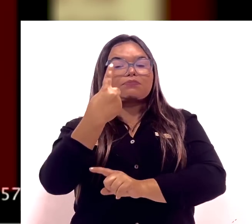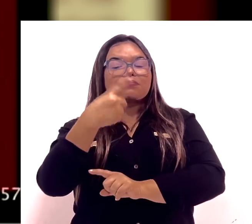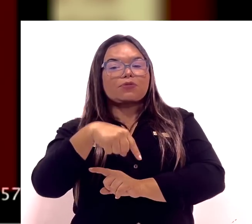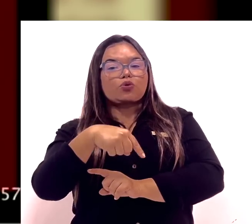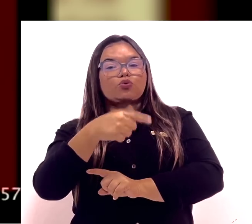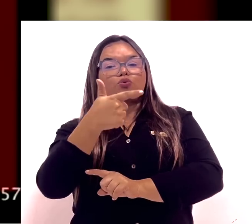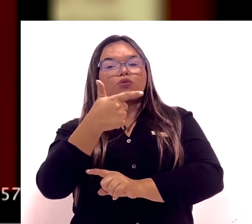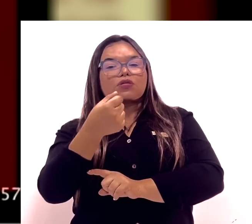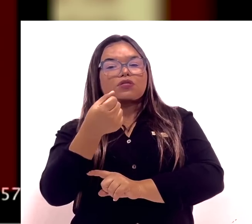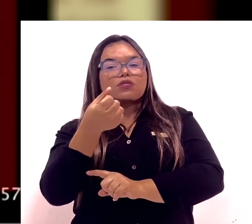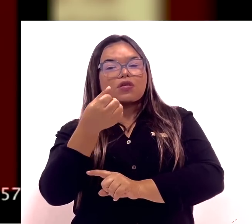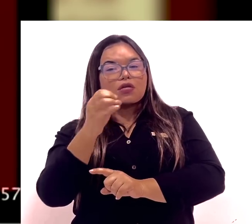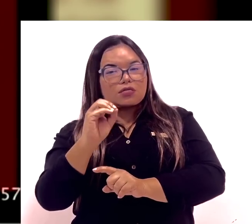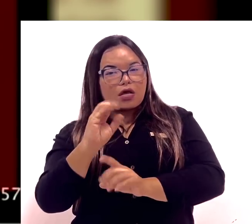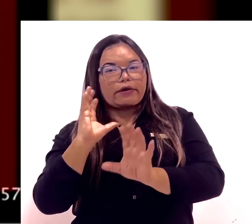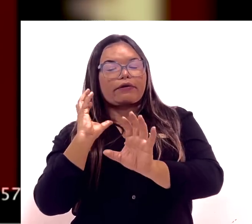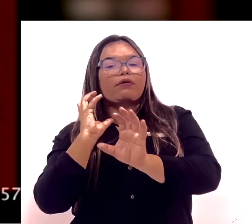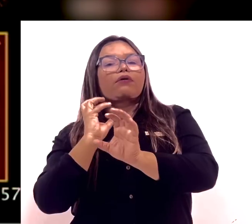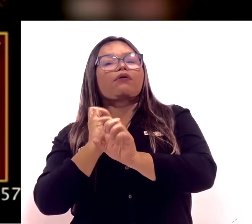1798.